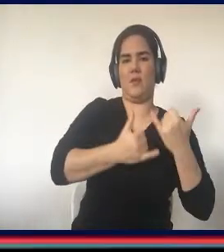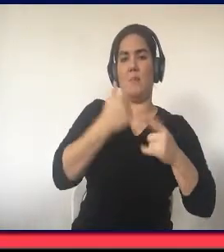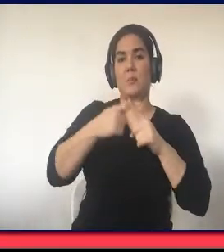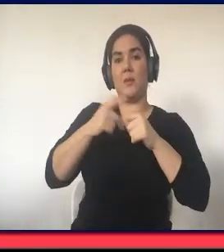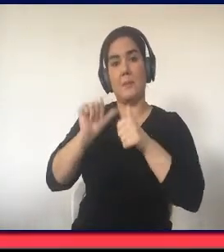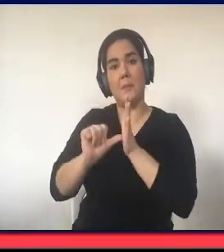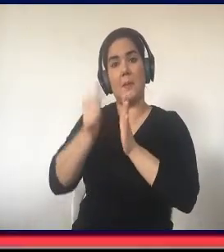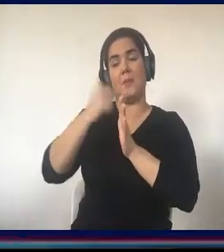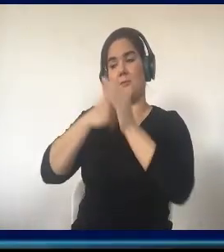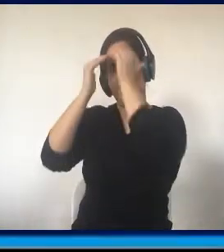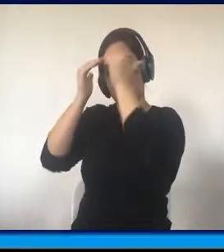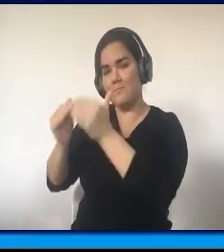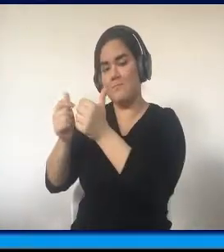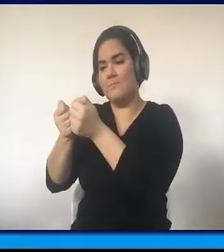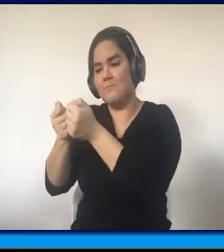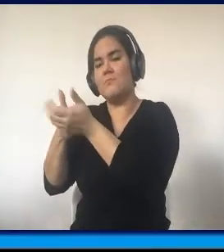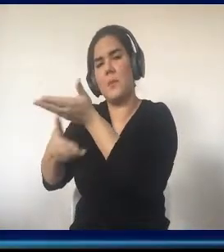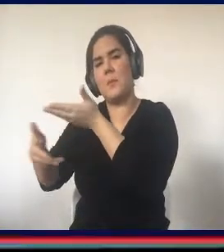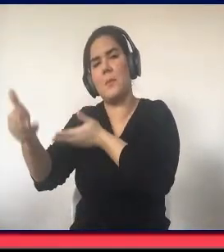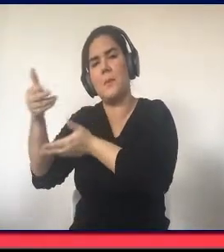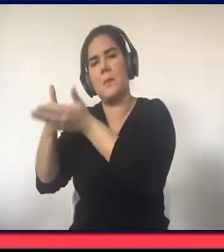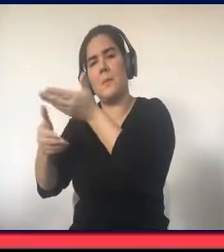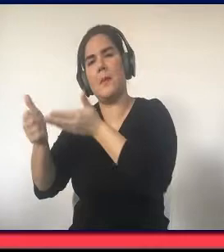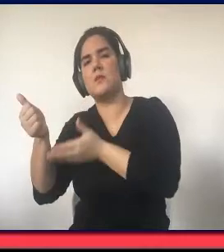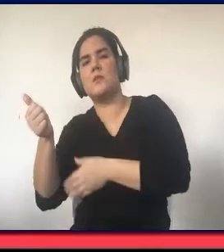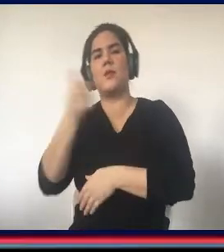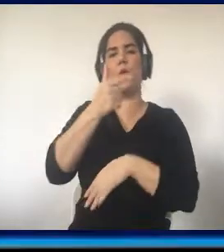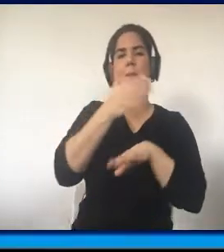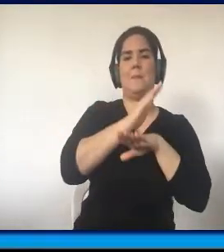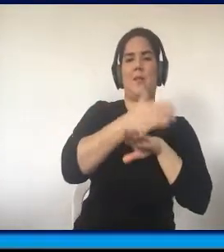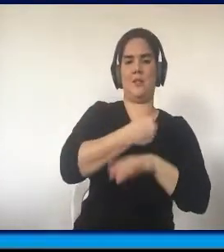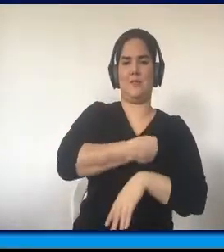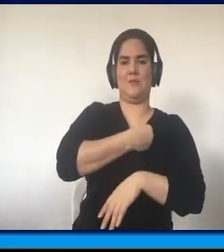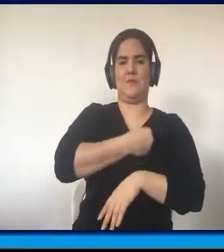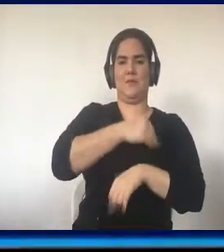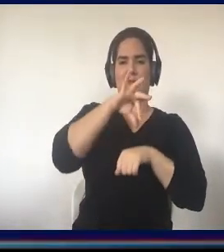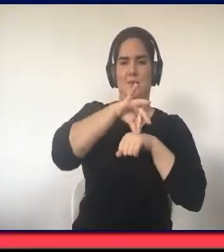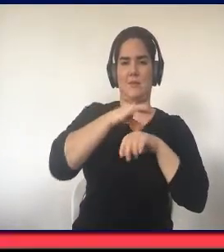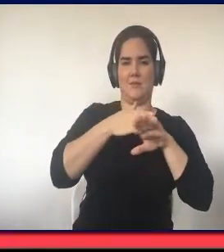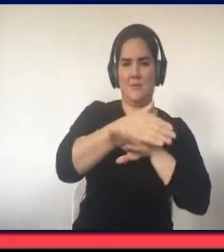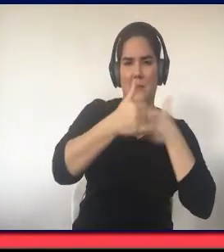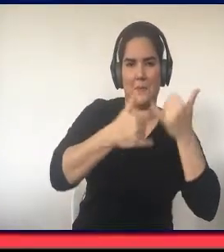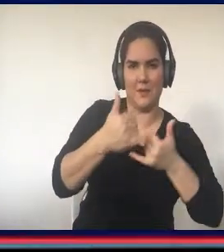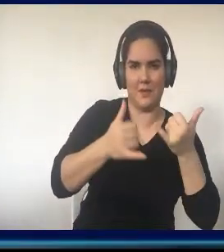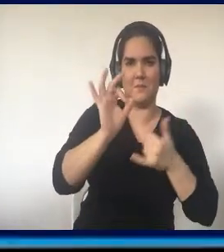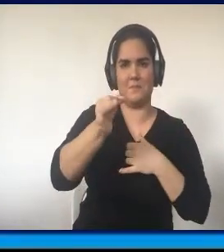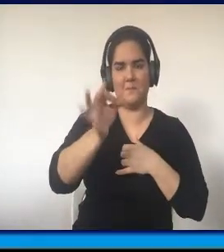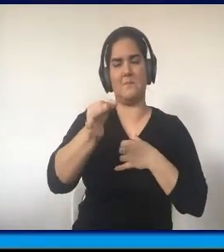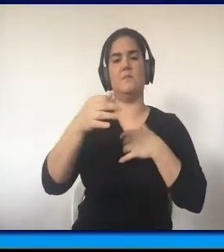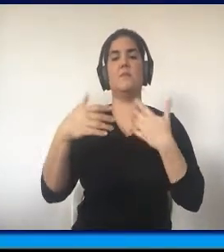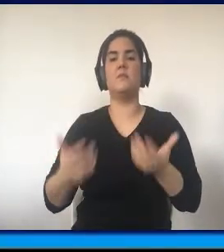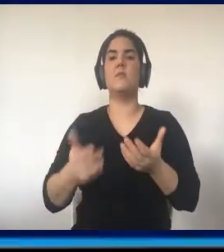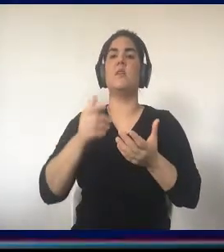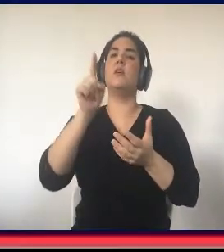comprei ela e levei ela para a prática real. Então eu fui para a prática física, fui brincar. Isso mostra as técnicas, né, que o